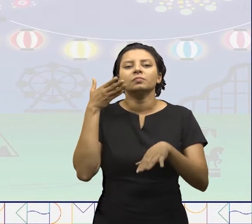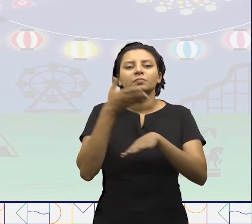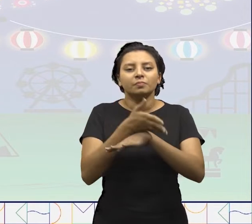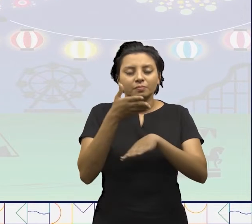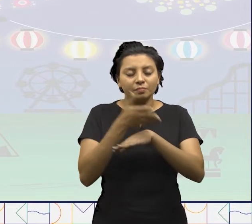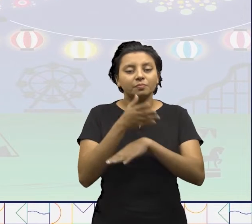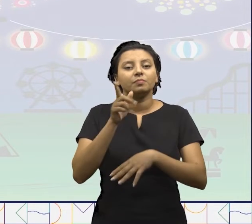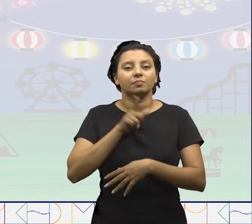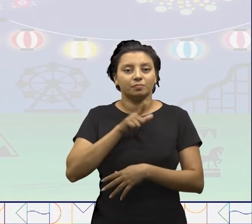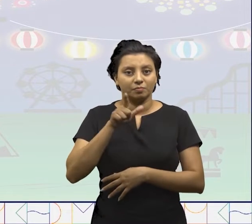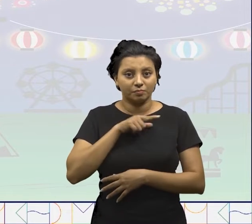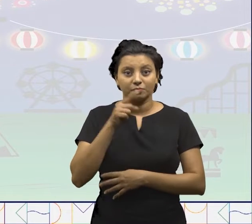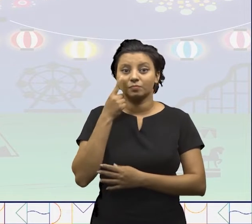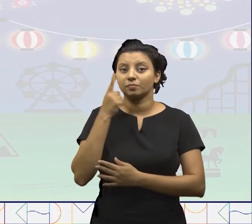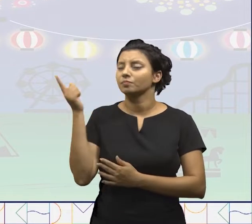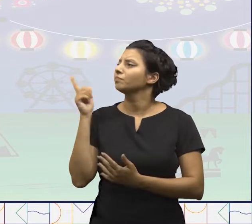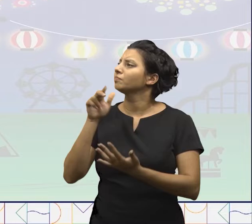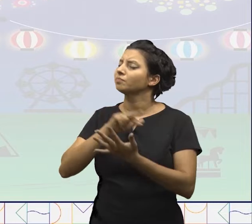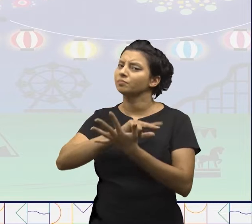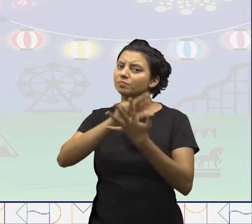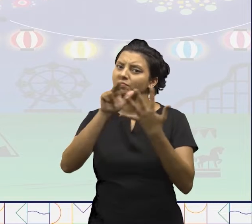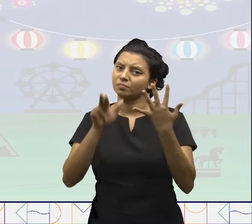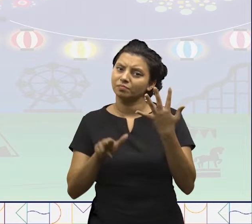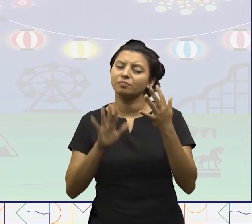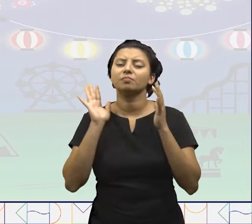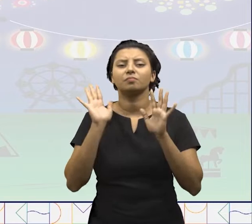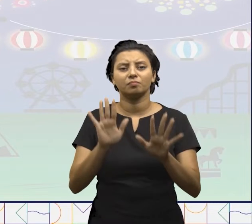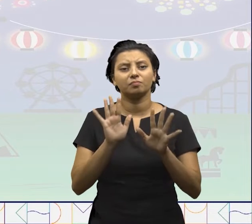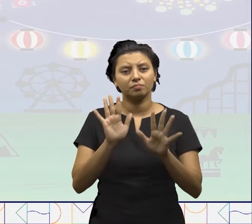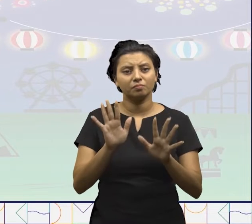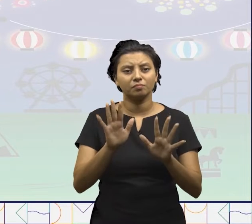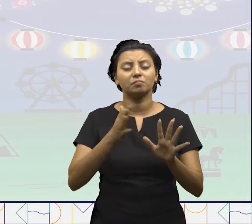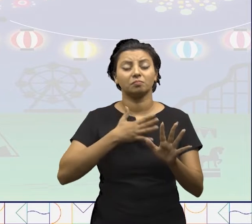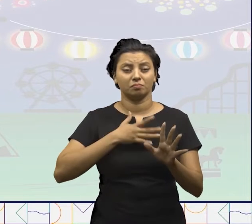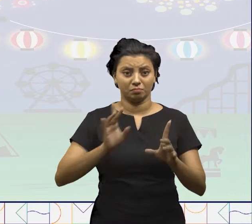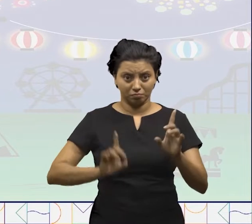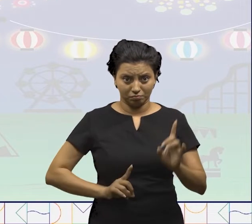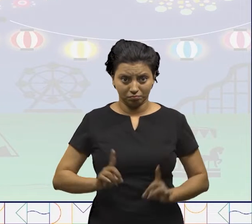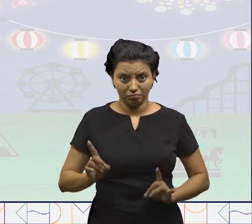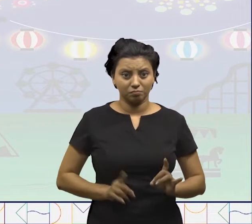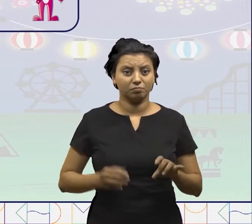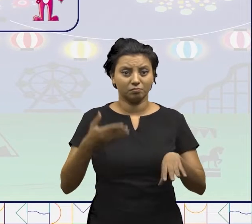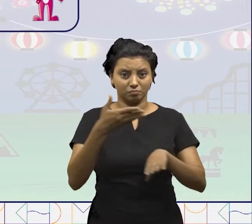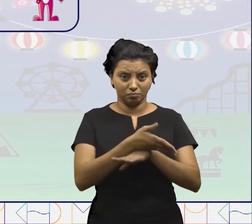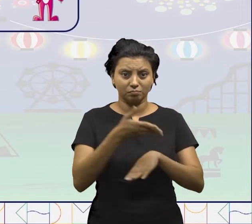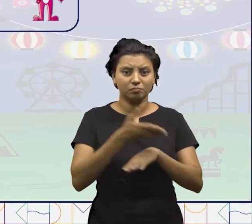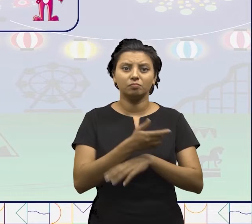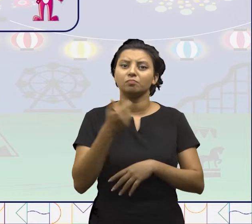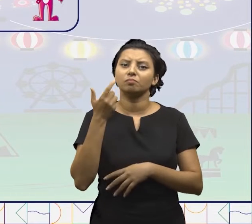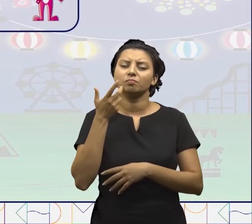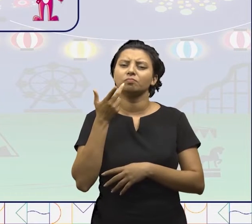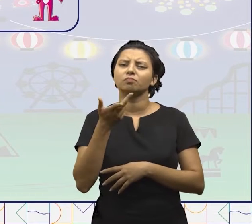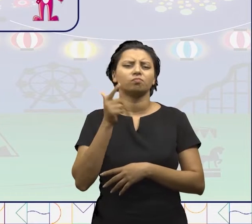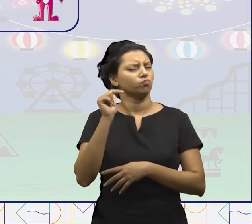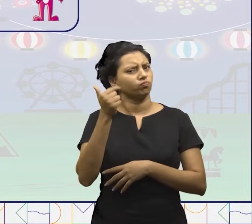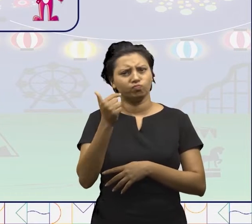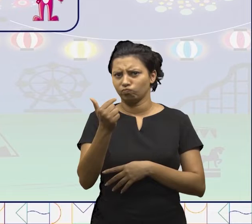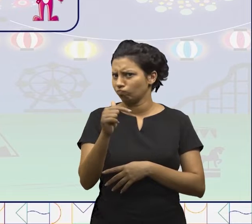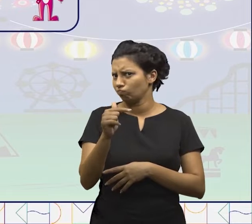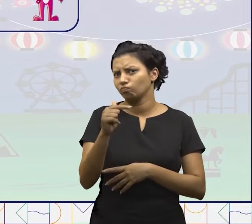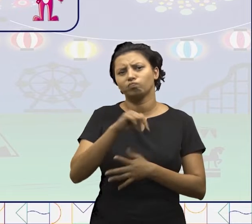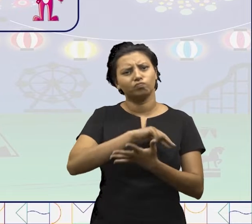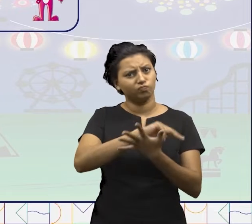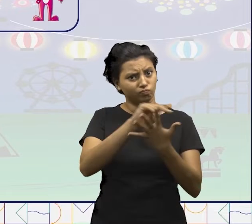espetáculo, havia muitas atrações. Mas minha prima, quando foi, disse que não havia